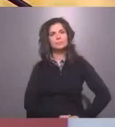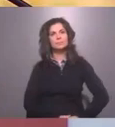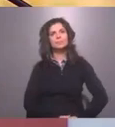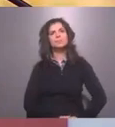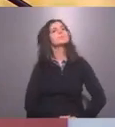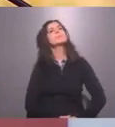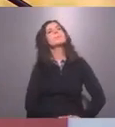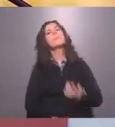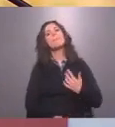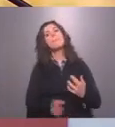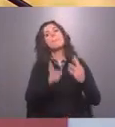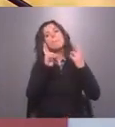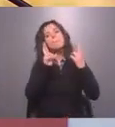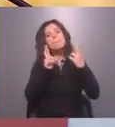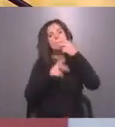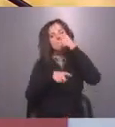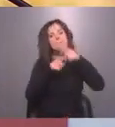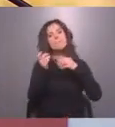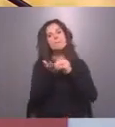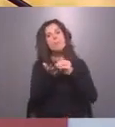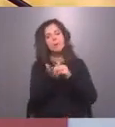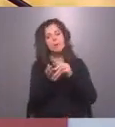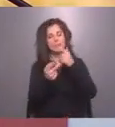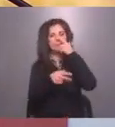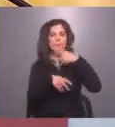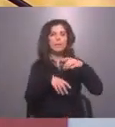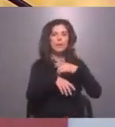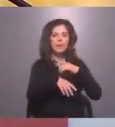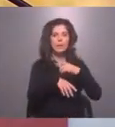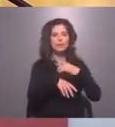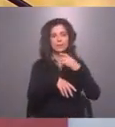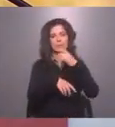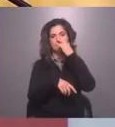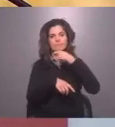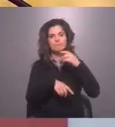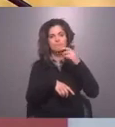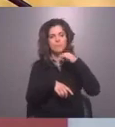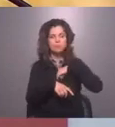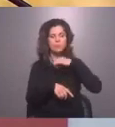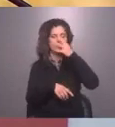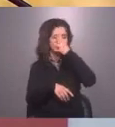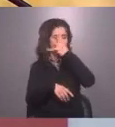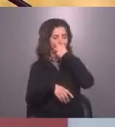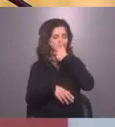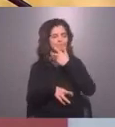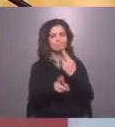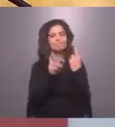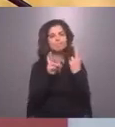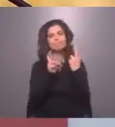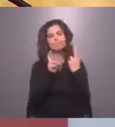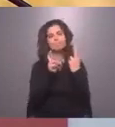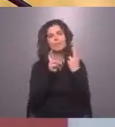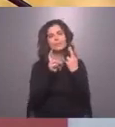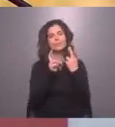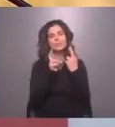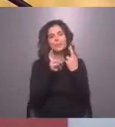Para que os pobres, os doentes e os que estão tristes ponham toda a